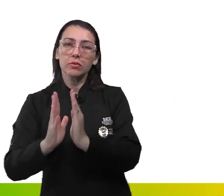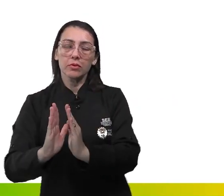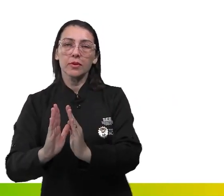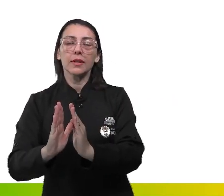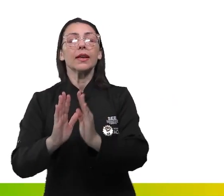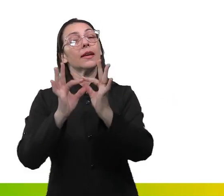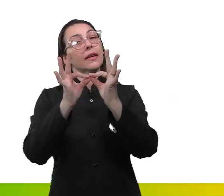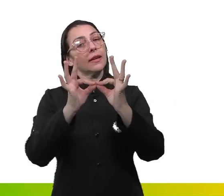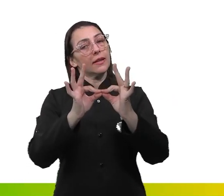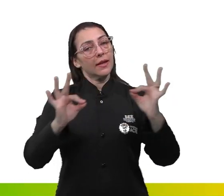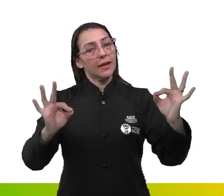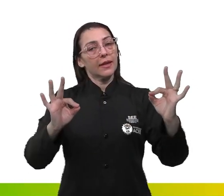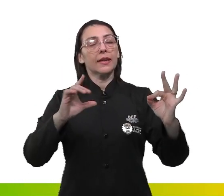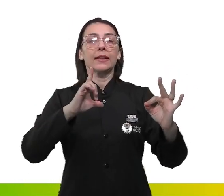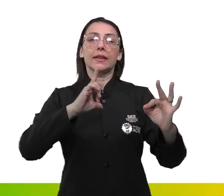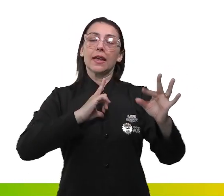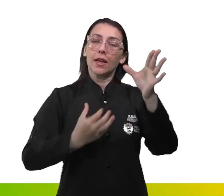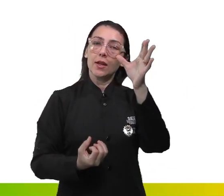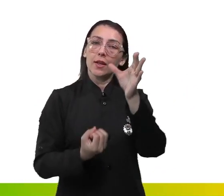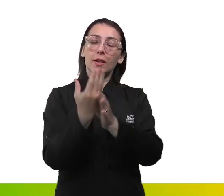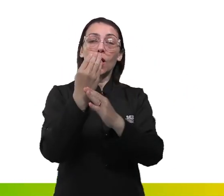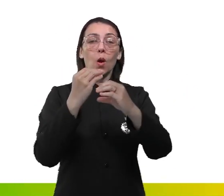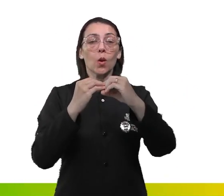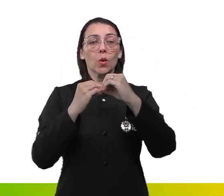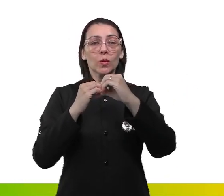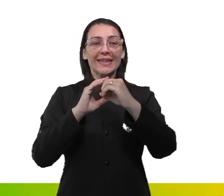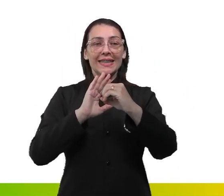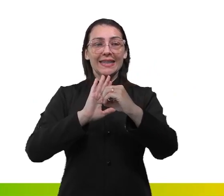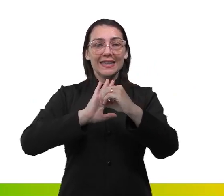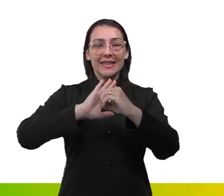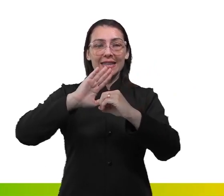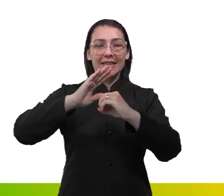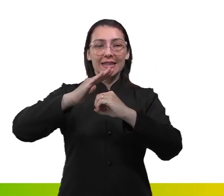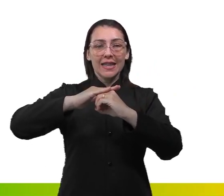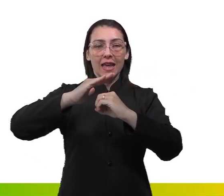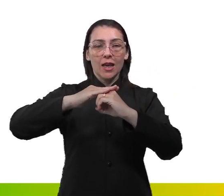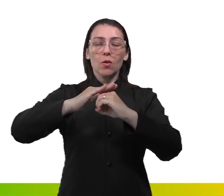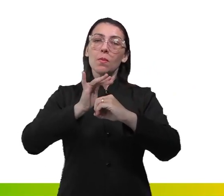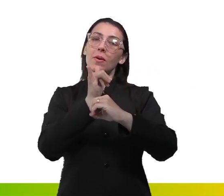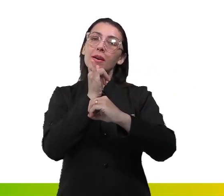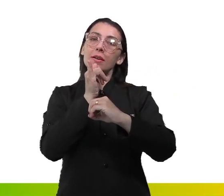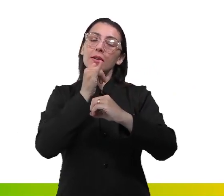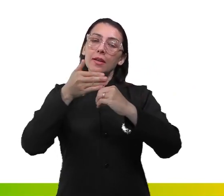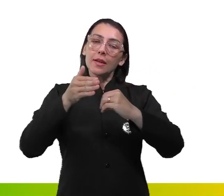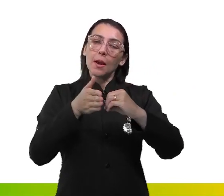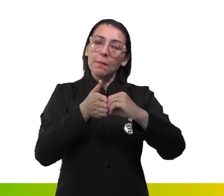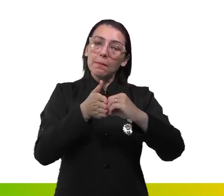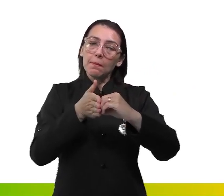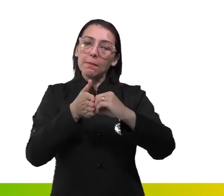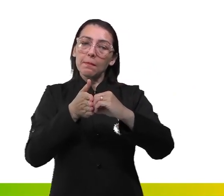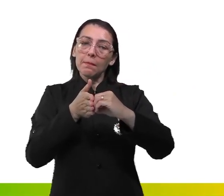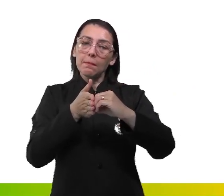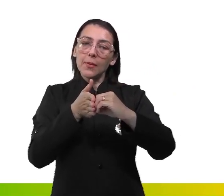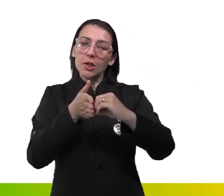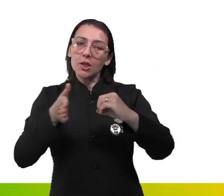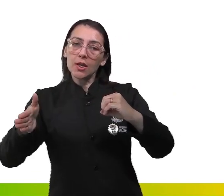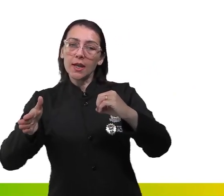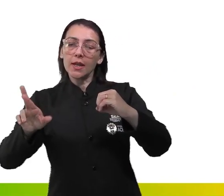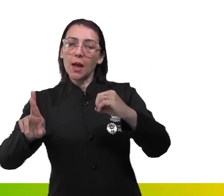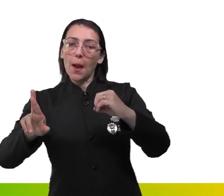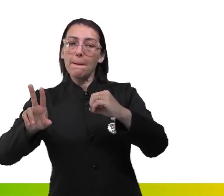Essa reta tem origem no ponto zero, por exemplo. E a partir daqui, para a direita, os números